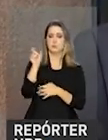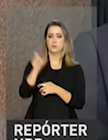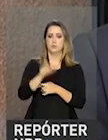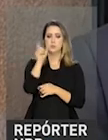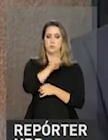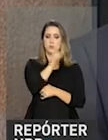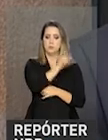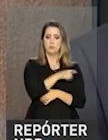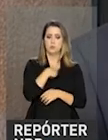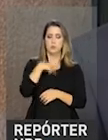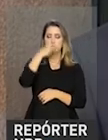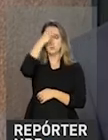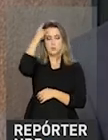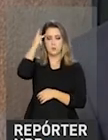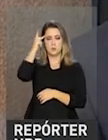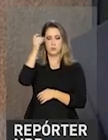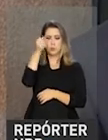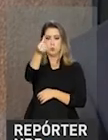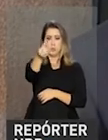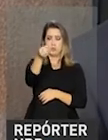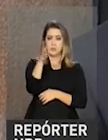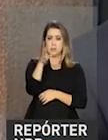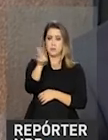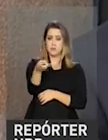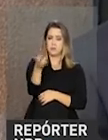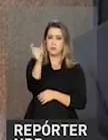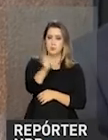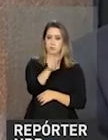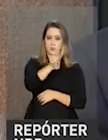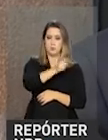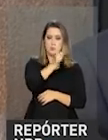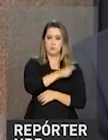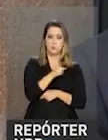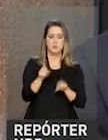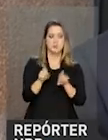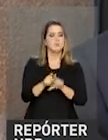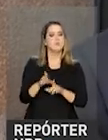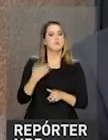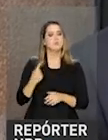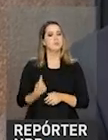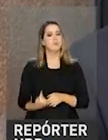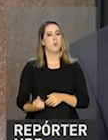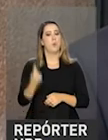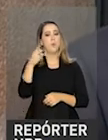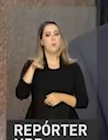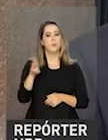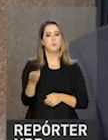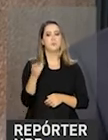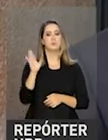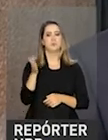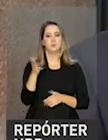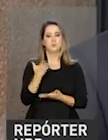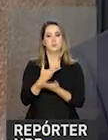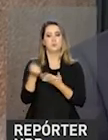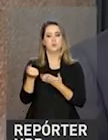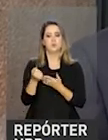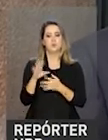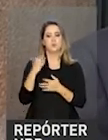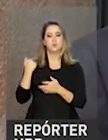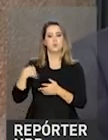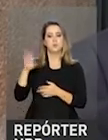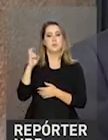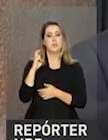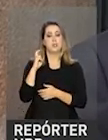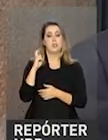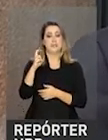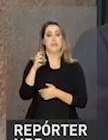os beneficiários, são 6 milhões e 400 mil pessoas, dos quais 1 milhão já receberam. Então nós estamos falando aí de mais de